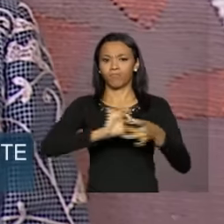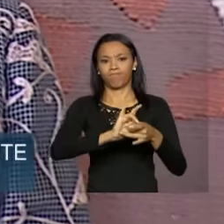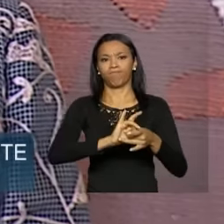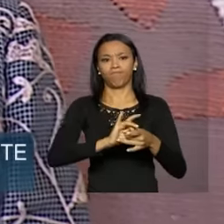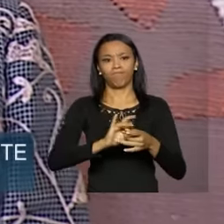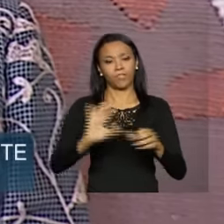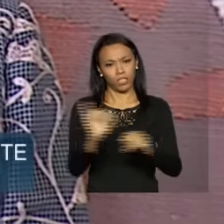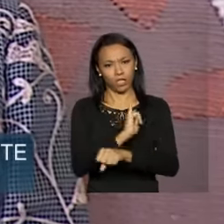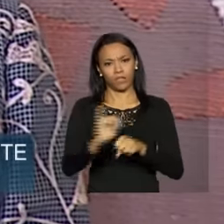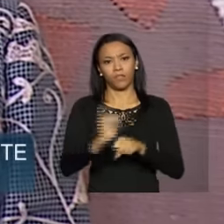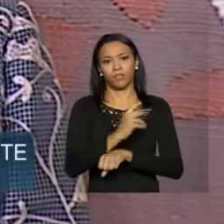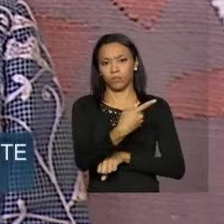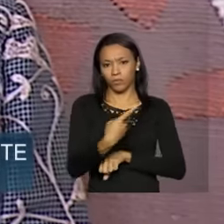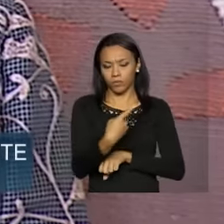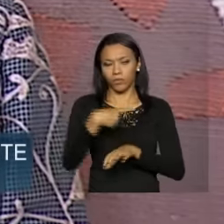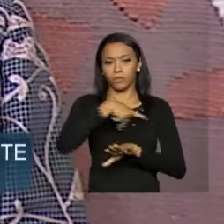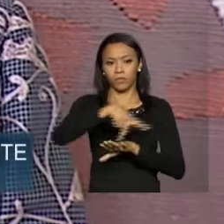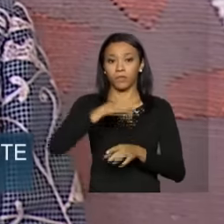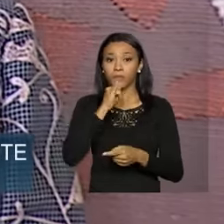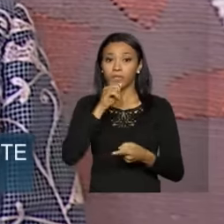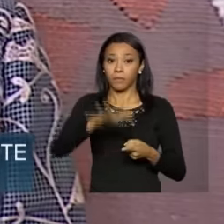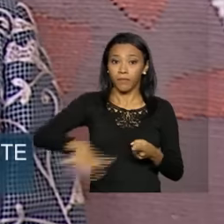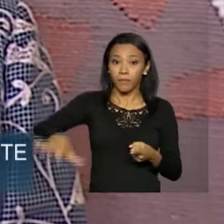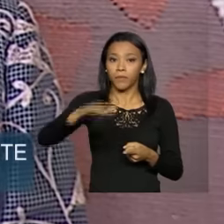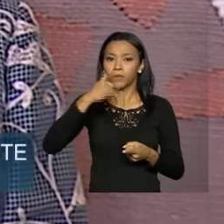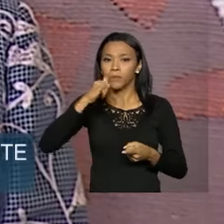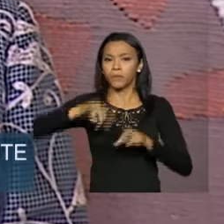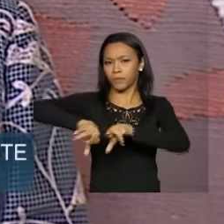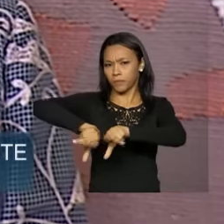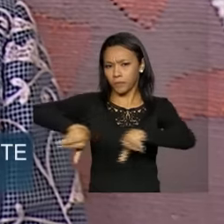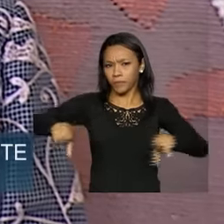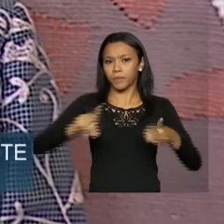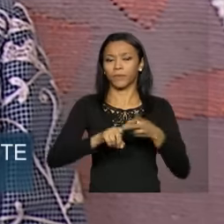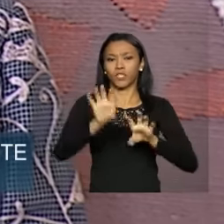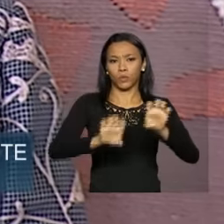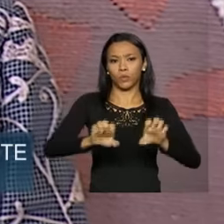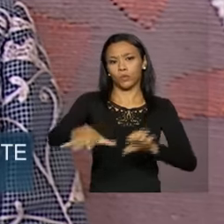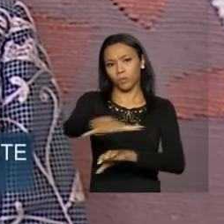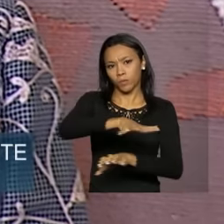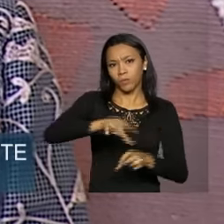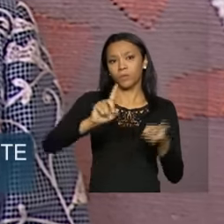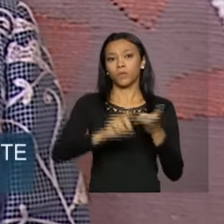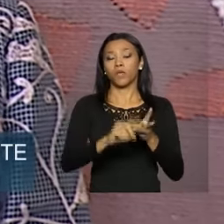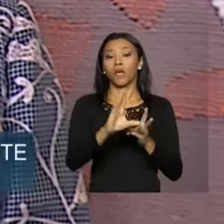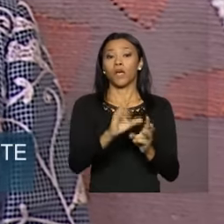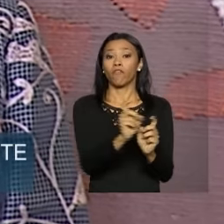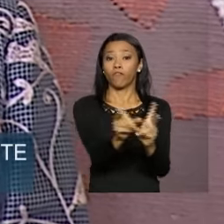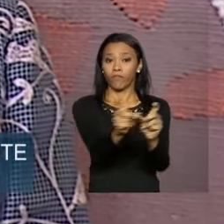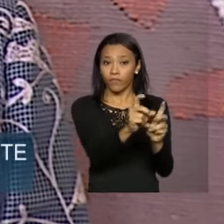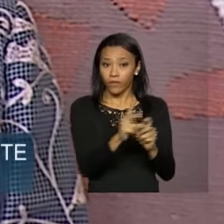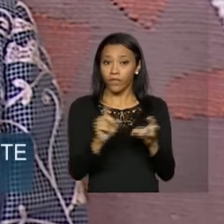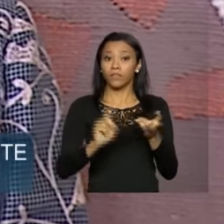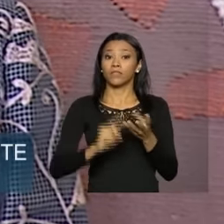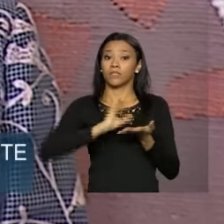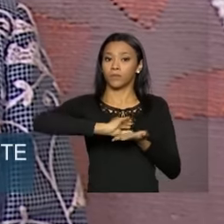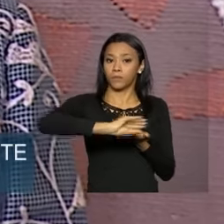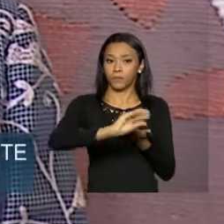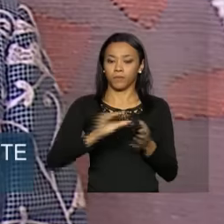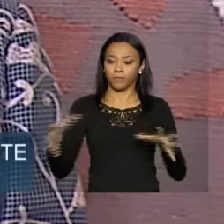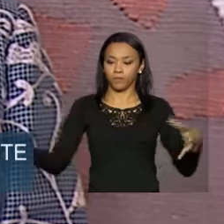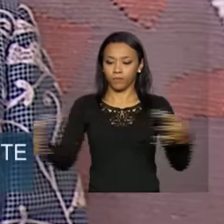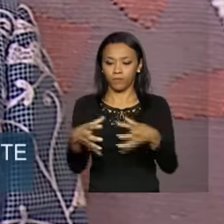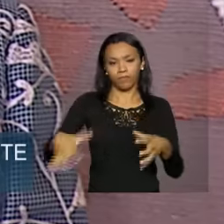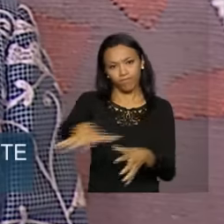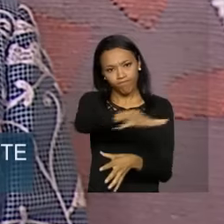para ambos os países, como energia, infraestrutura, comércio e investimentos. Trabalhamos juntos